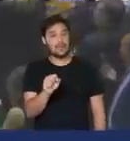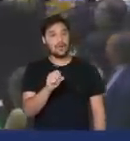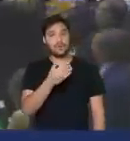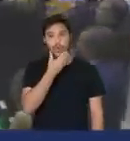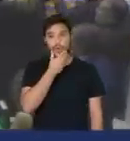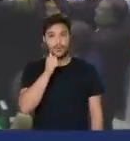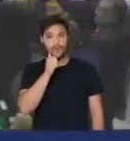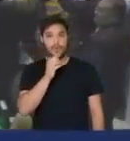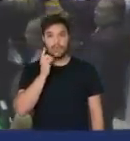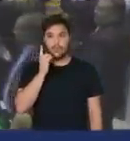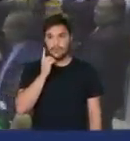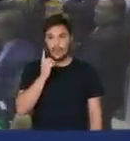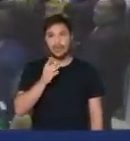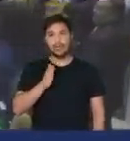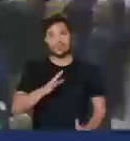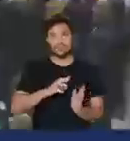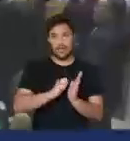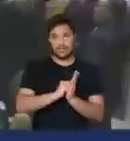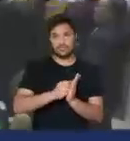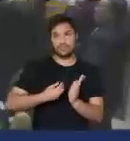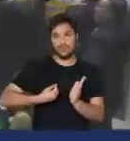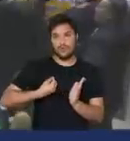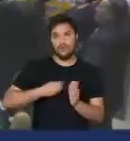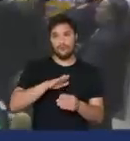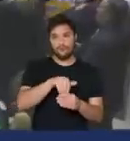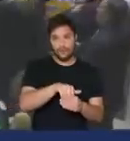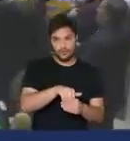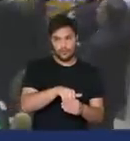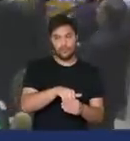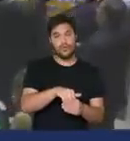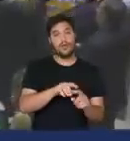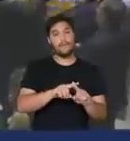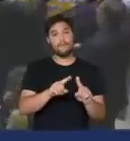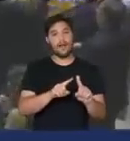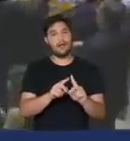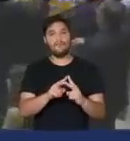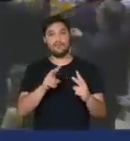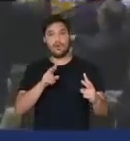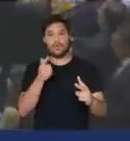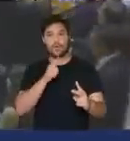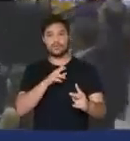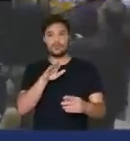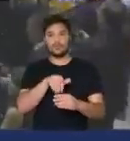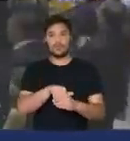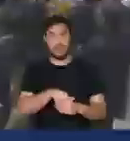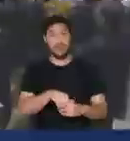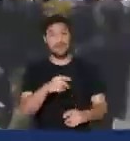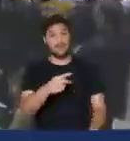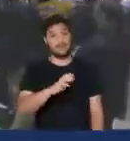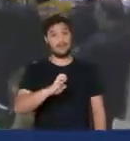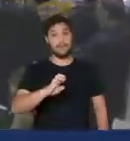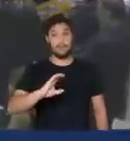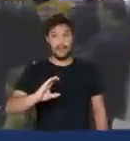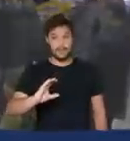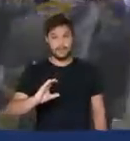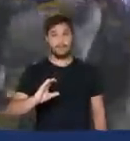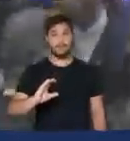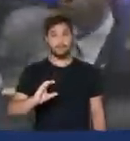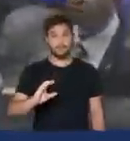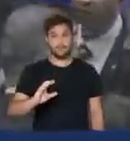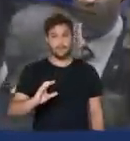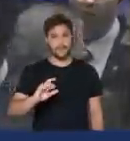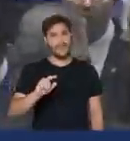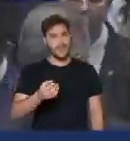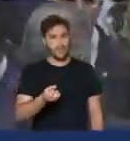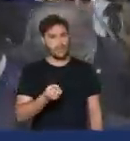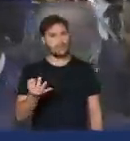deputados e deputadas tinham registrado presença, mas não conseguiam votar. E numa votação de proposta de emenda à Constituição,